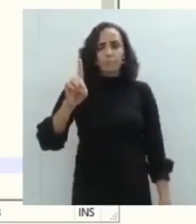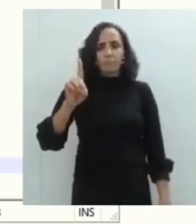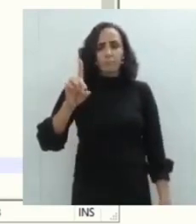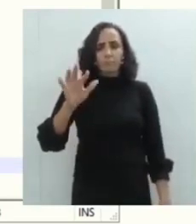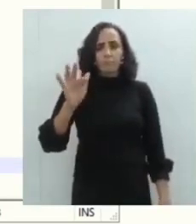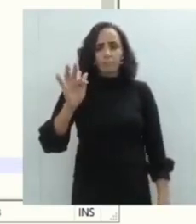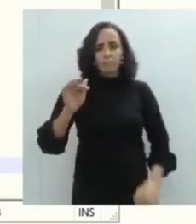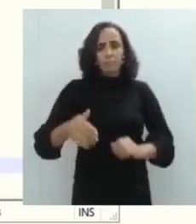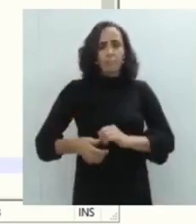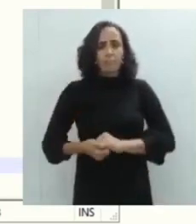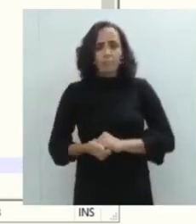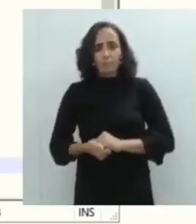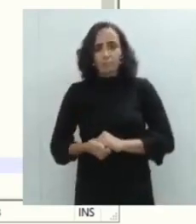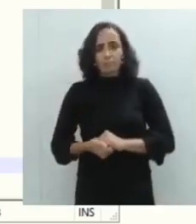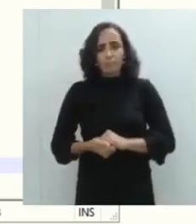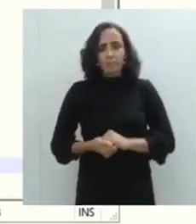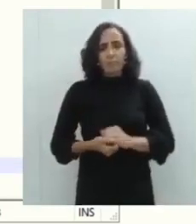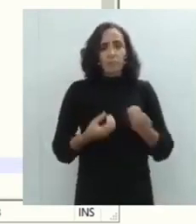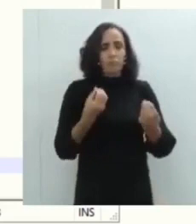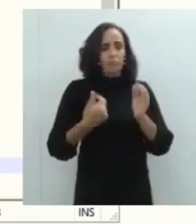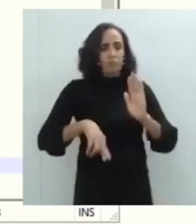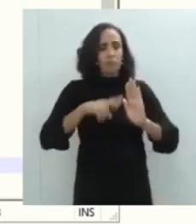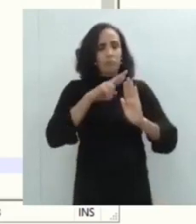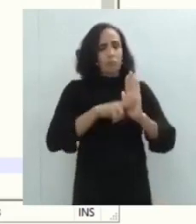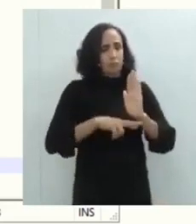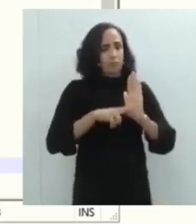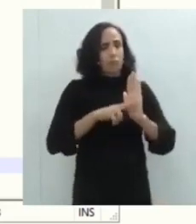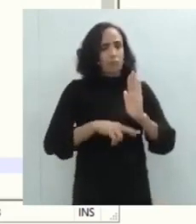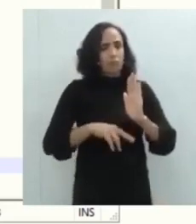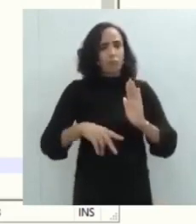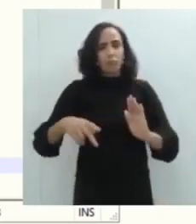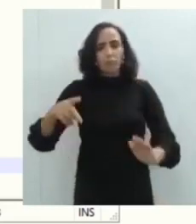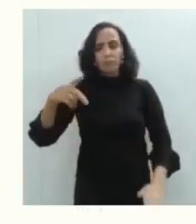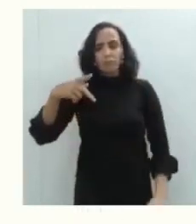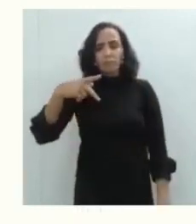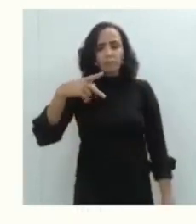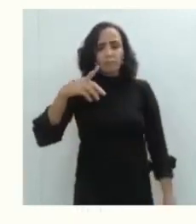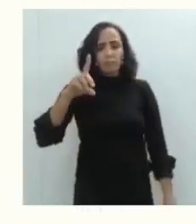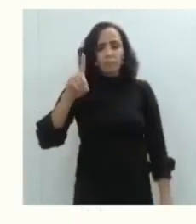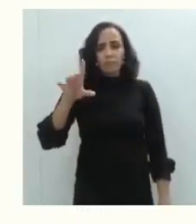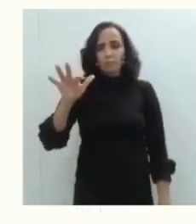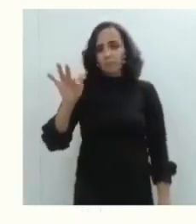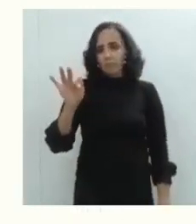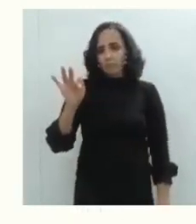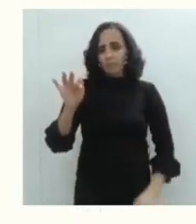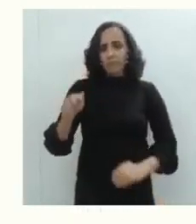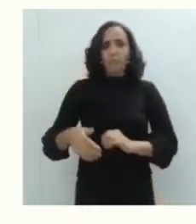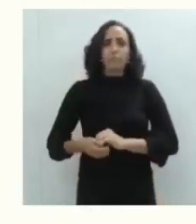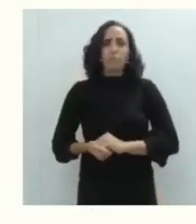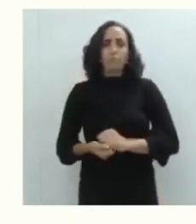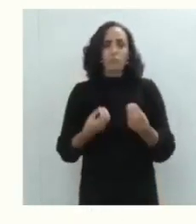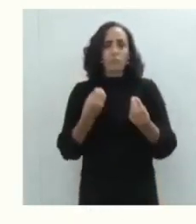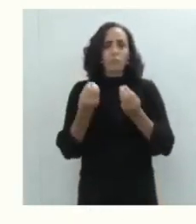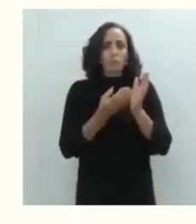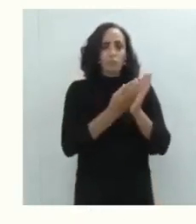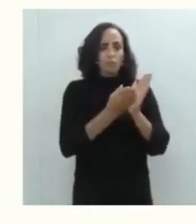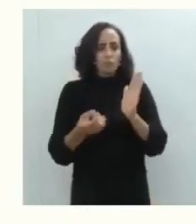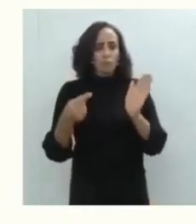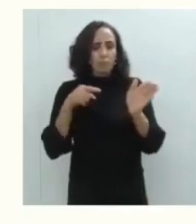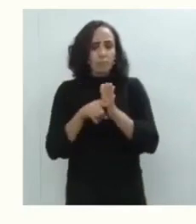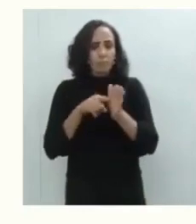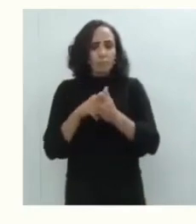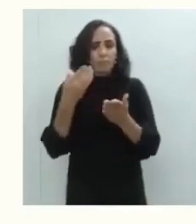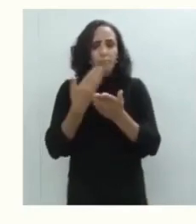um arquivo. No caso, eu denominei como boletim.pdf. Vamos fazer um teste? A gente vem aqui no consulta da